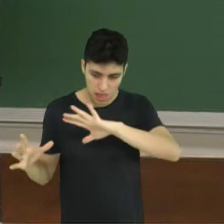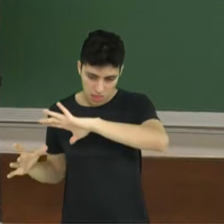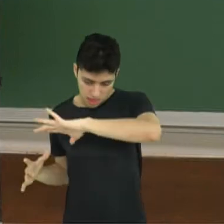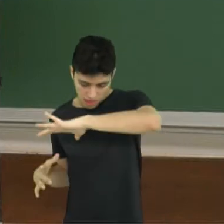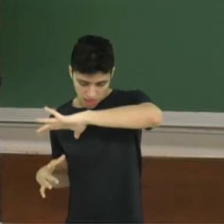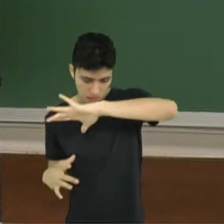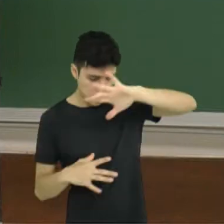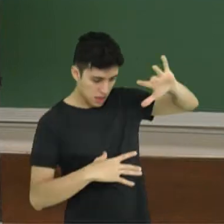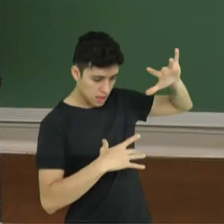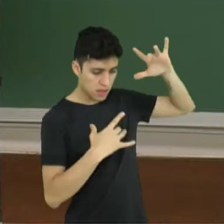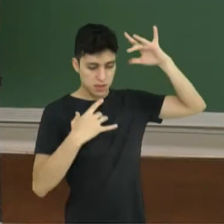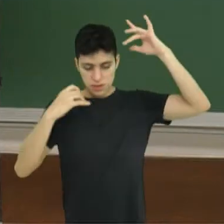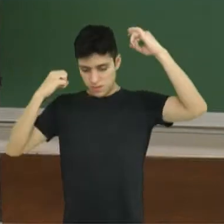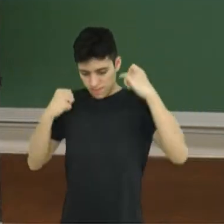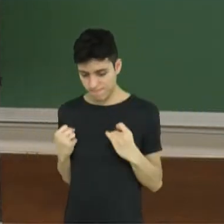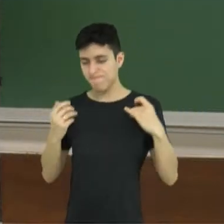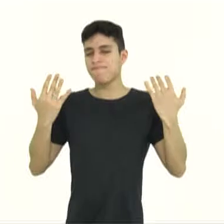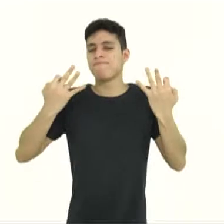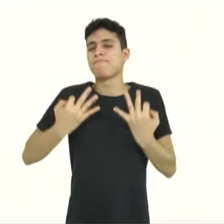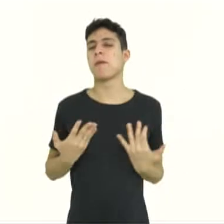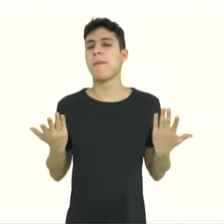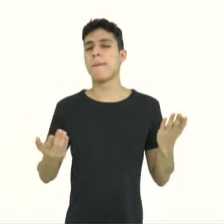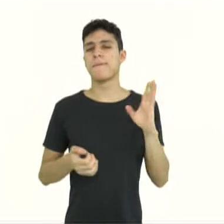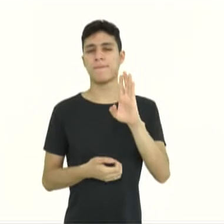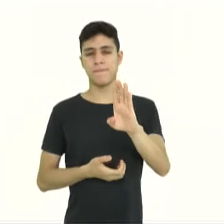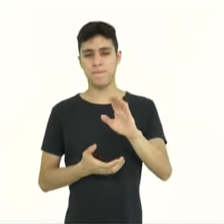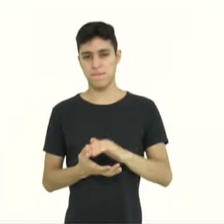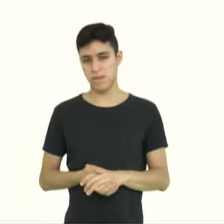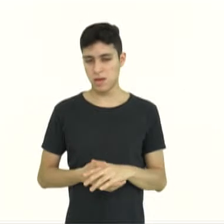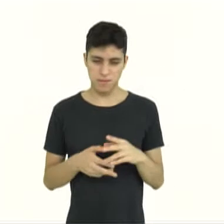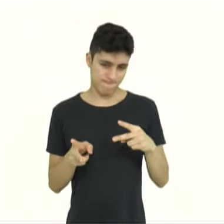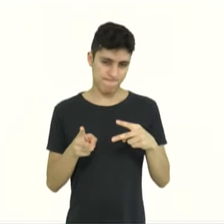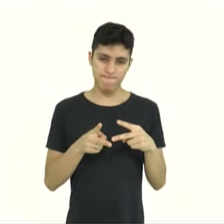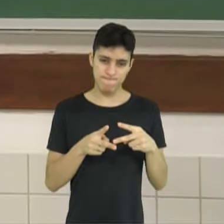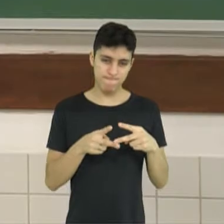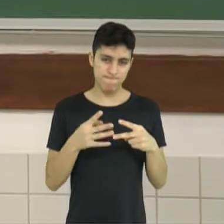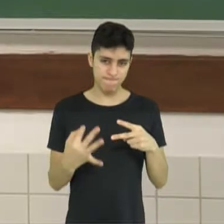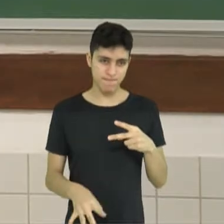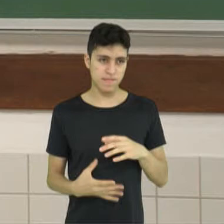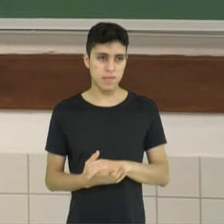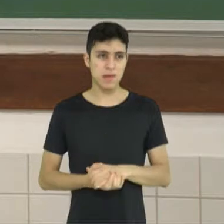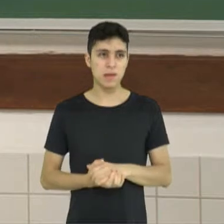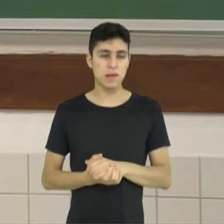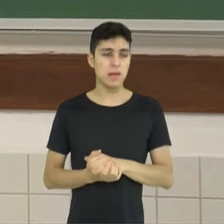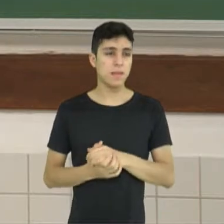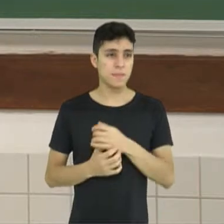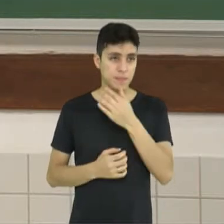a B, somente a 2 está correta. Prosseguindo.